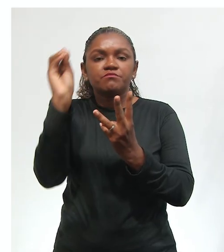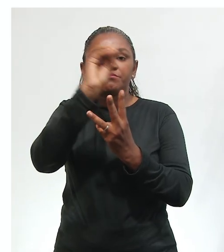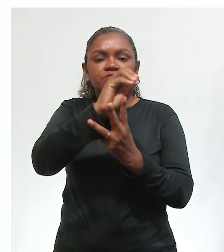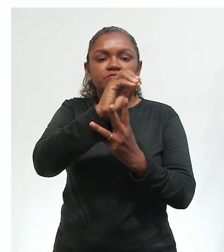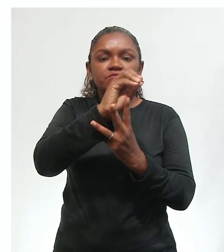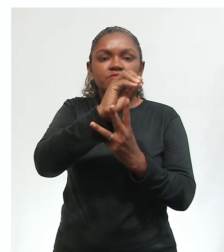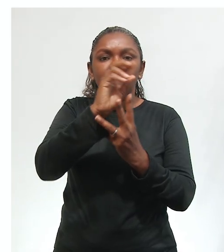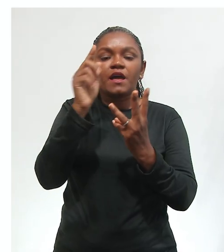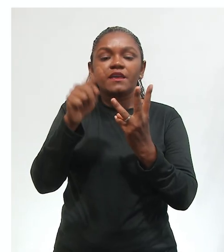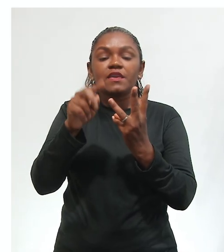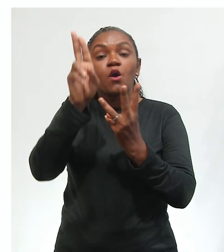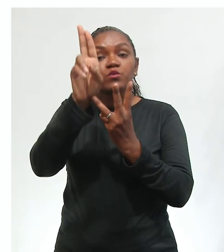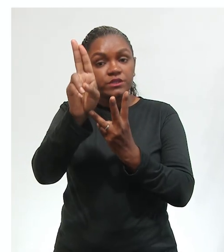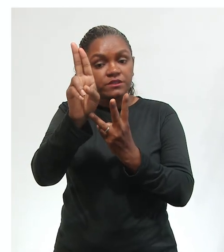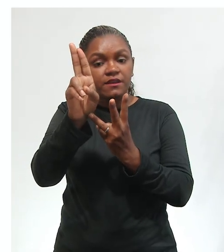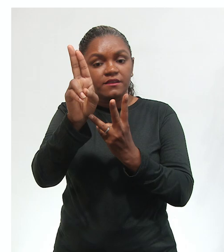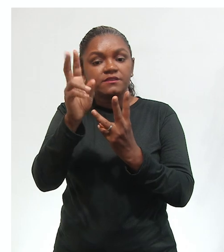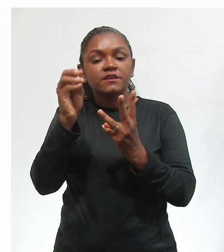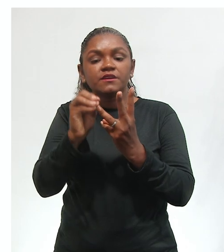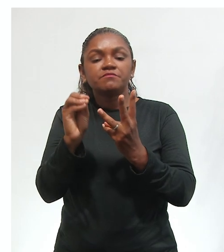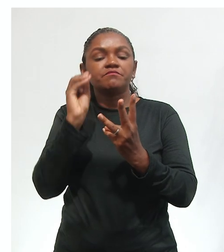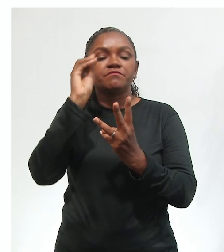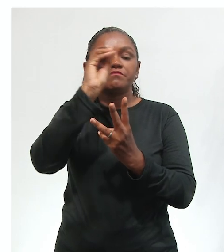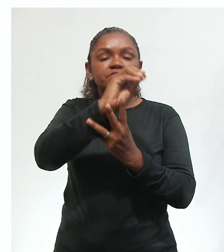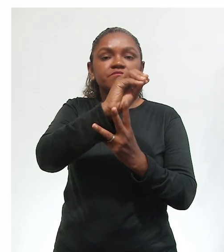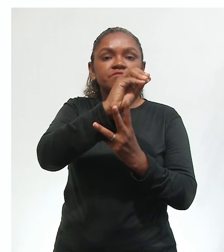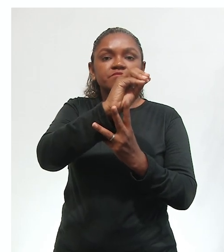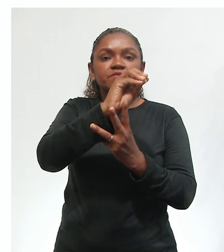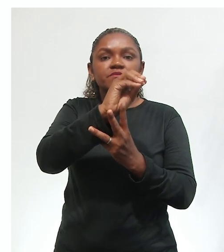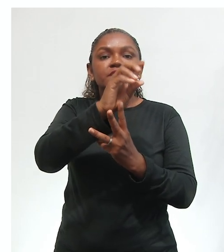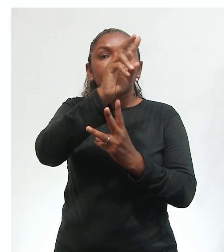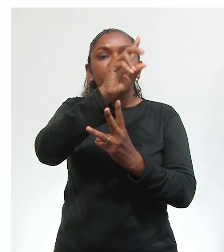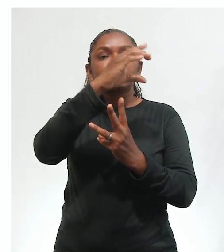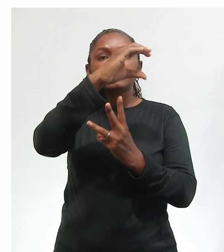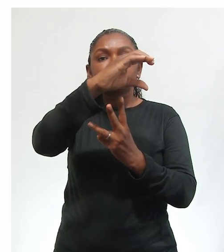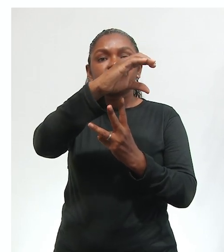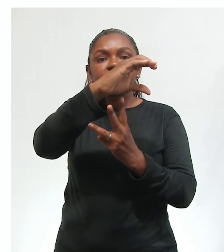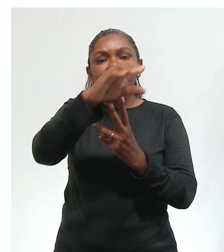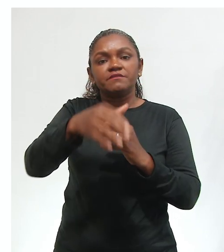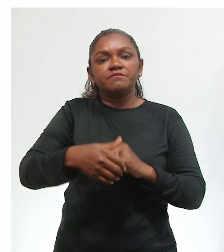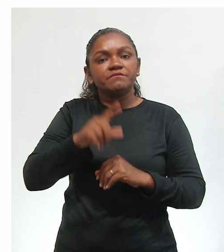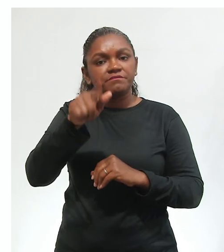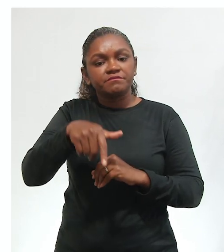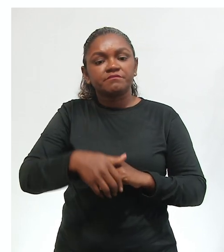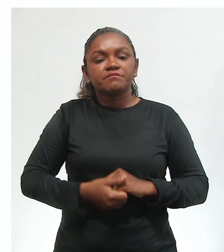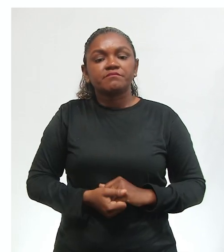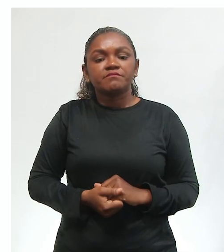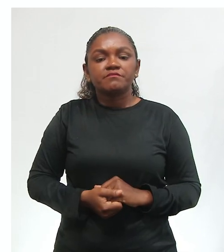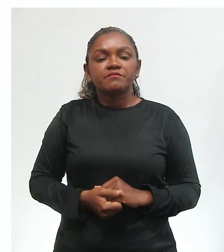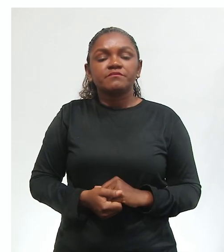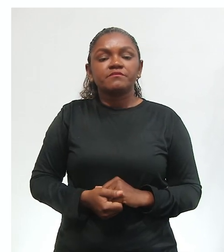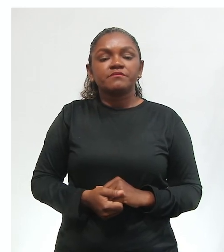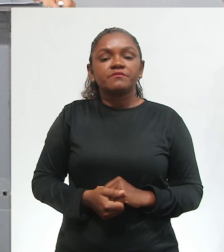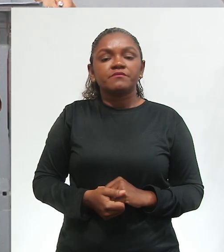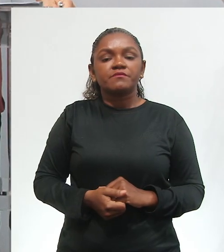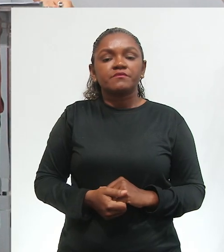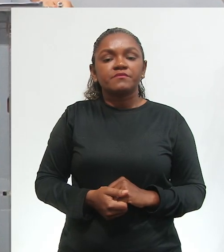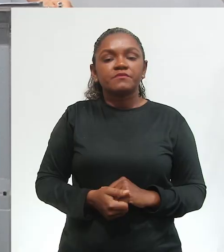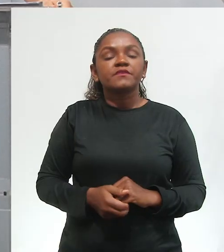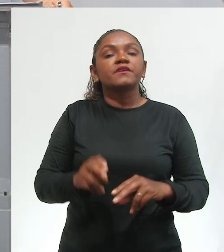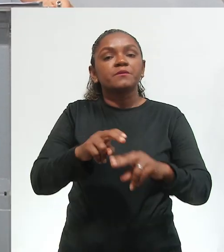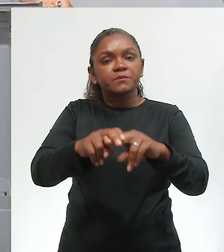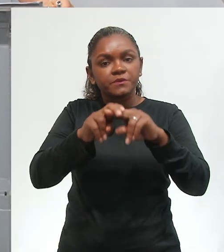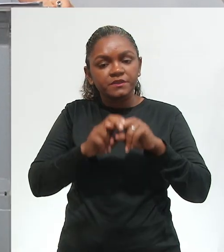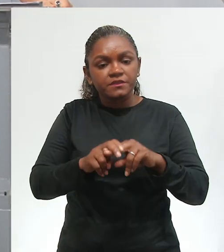como unidades. Mas nesse segundo, ele está aparecendo como centenas. O algarismo